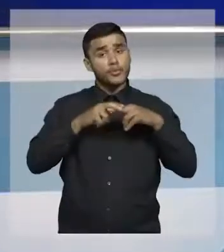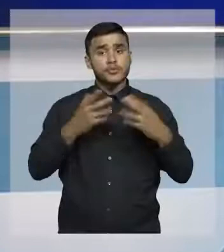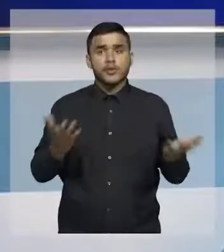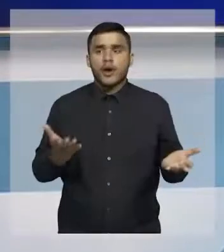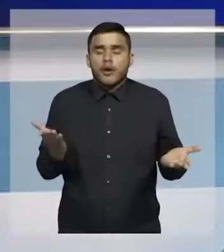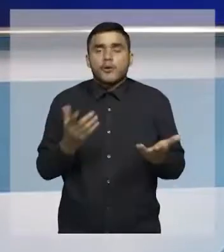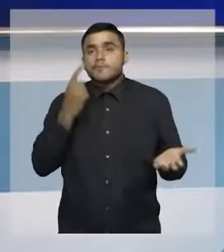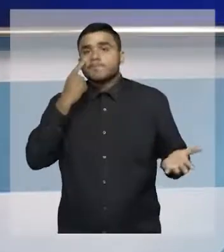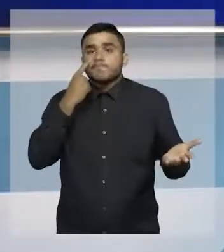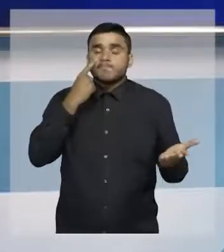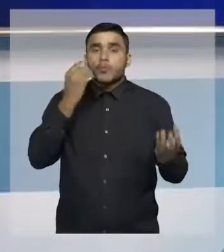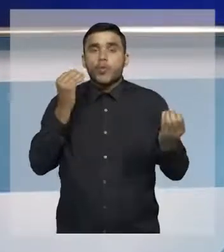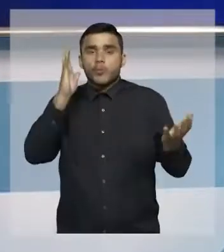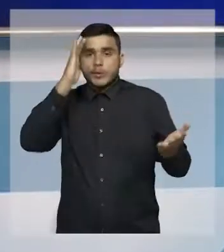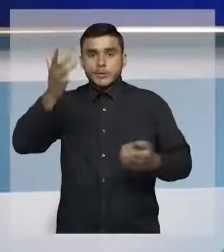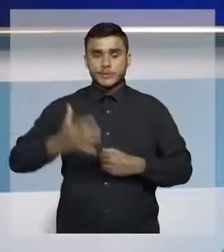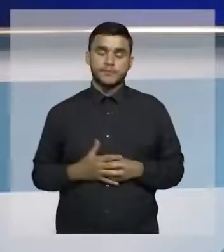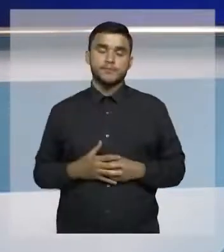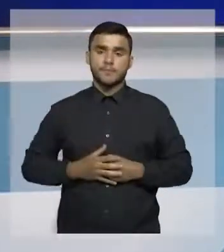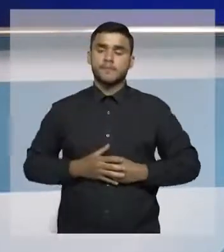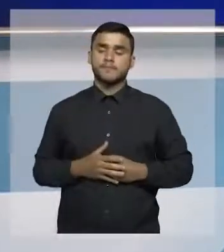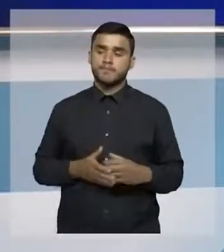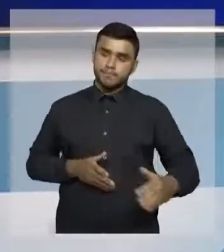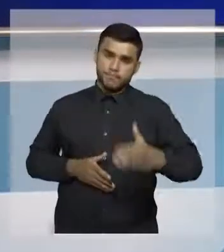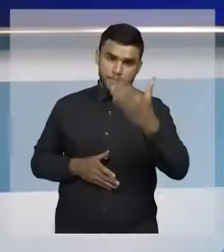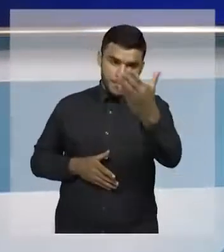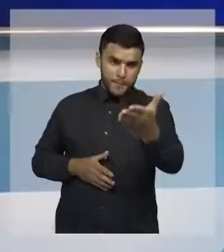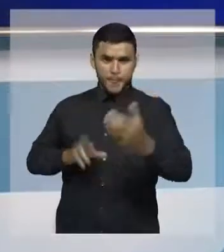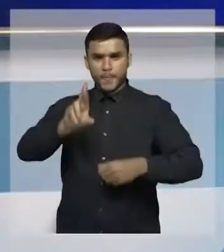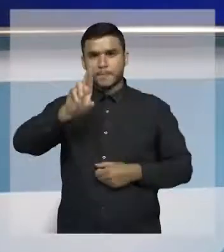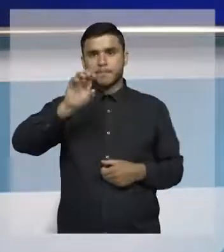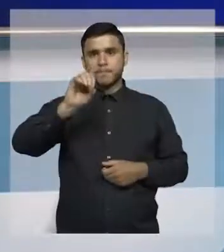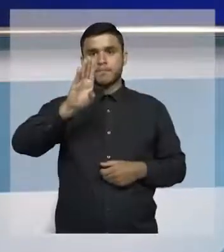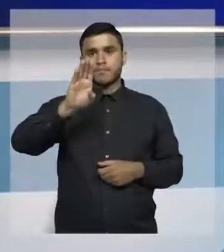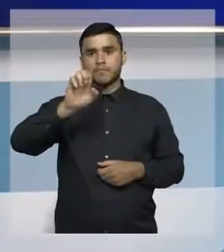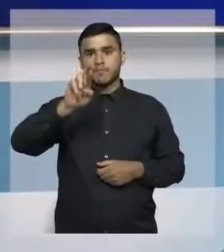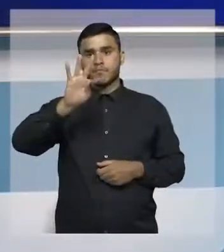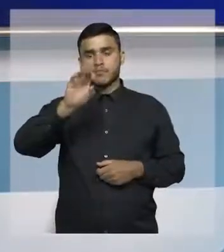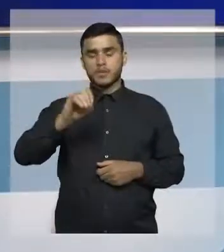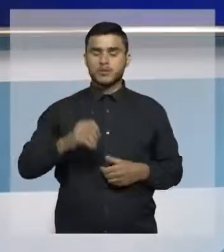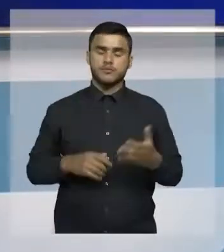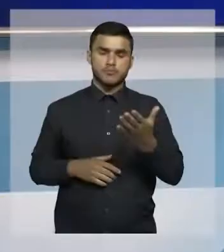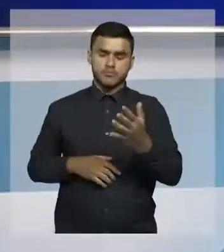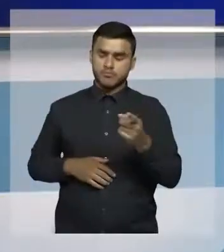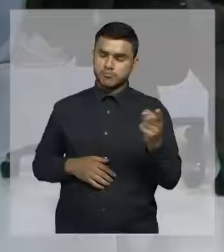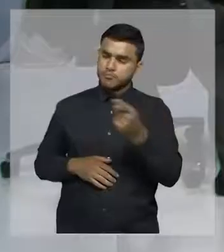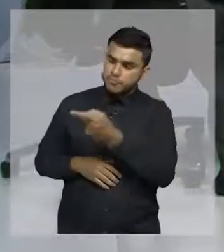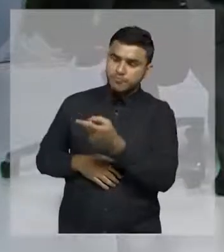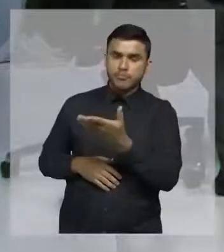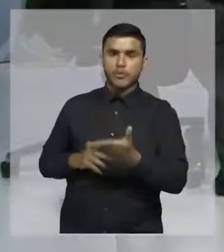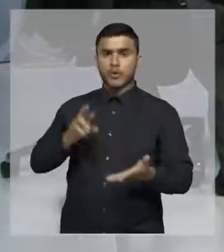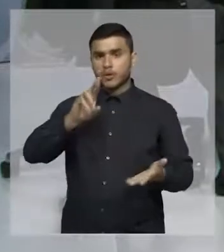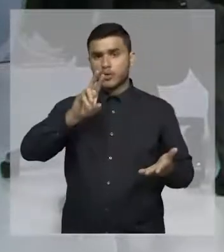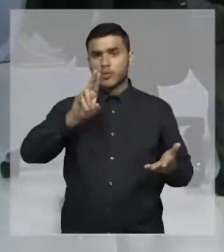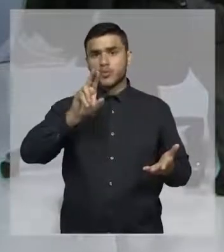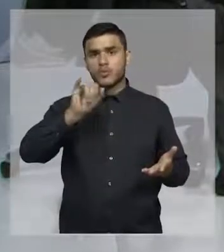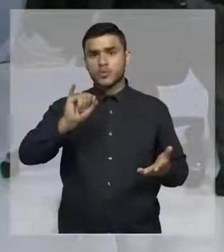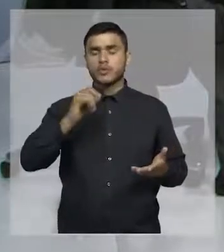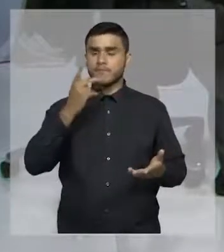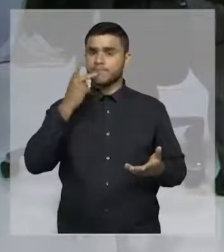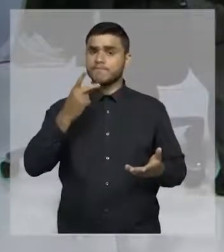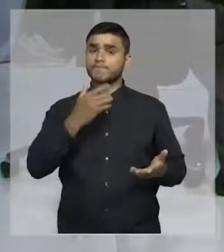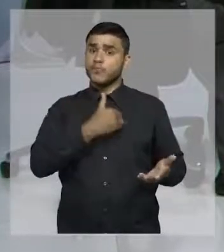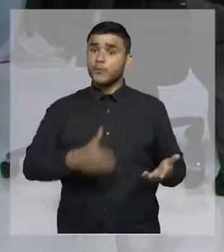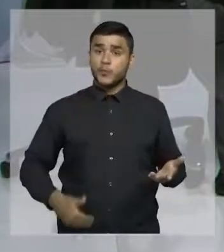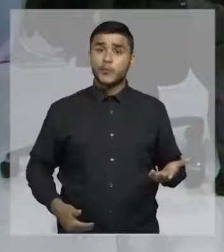Professor Roberto Martins Rodrigues, o professor Rui disse que o governo é fraco. A pergunta